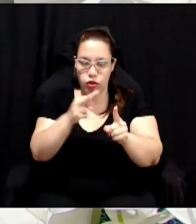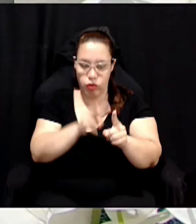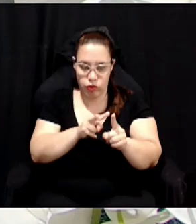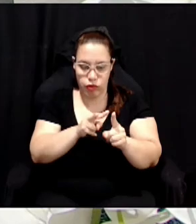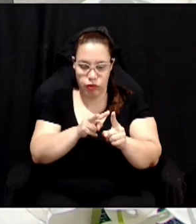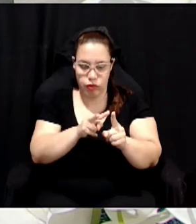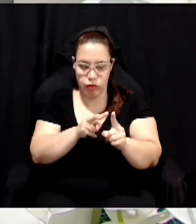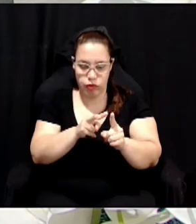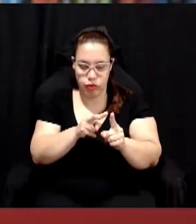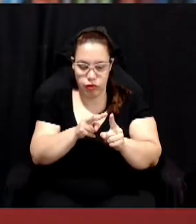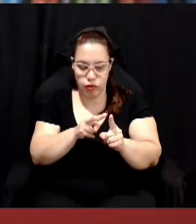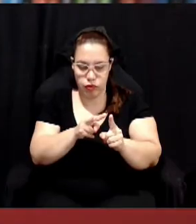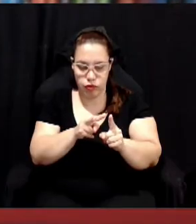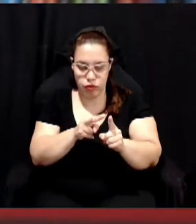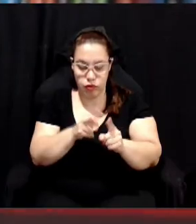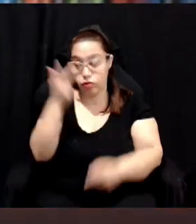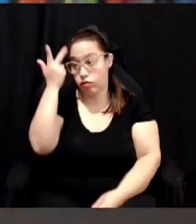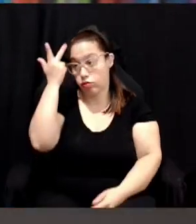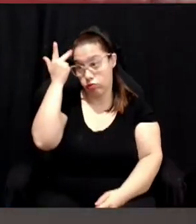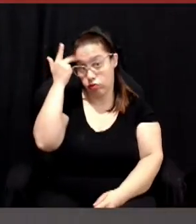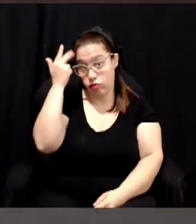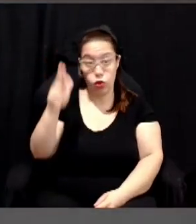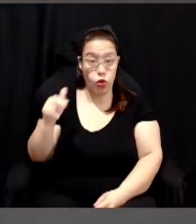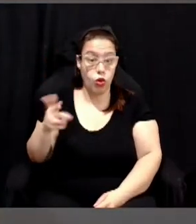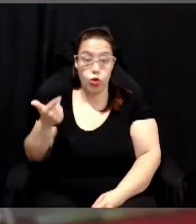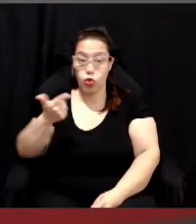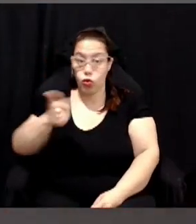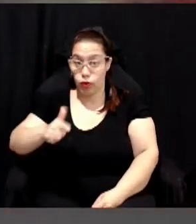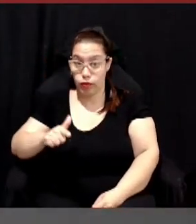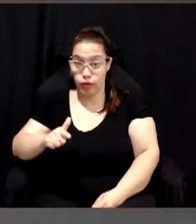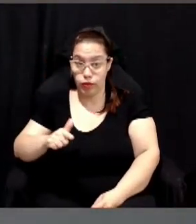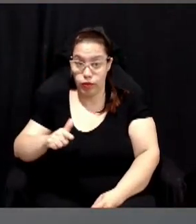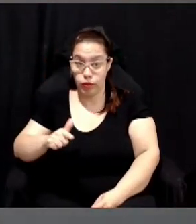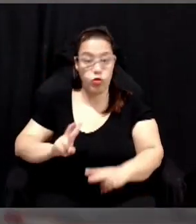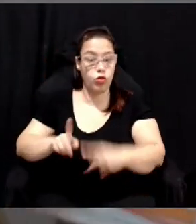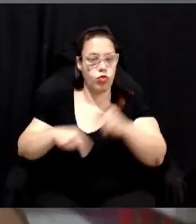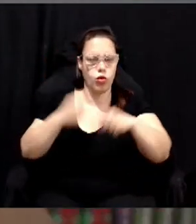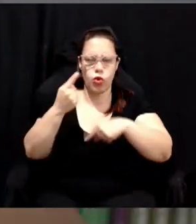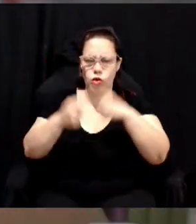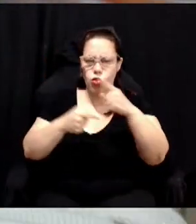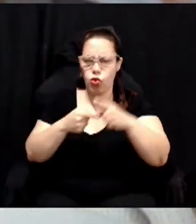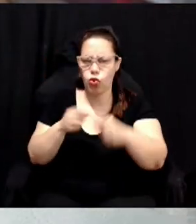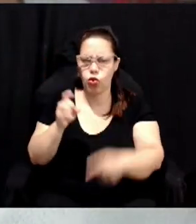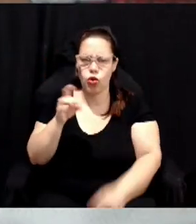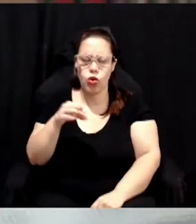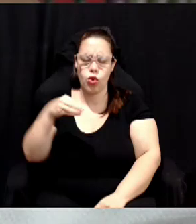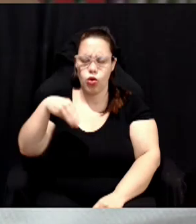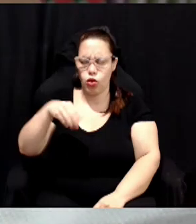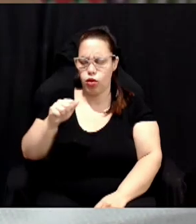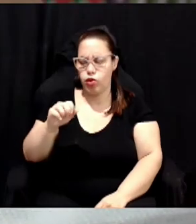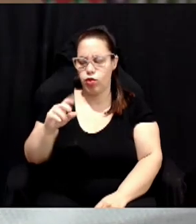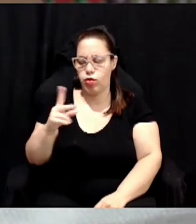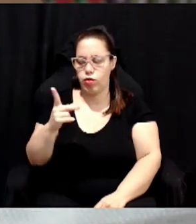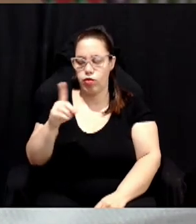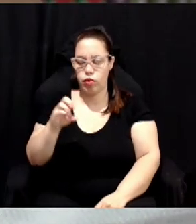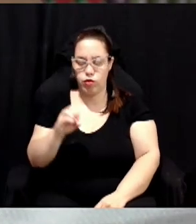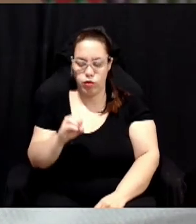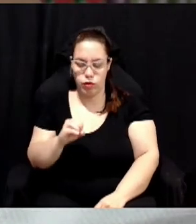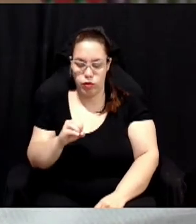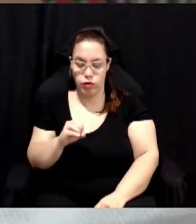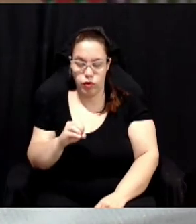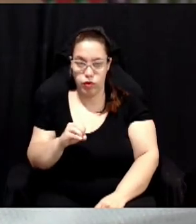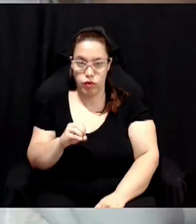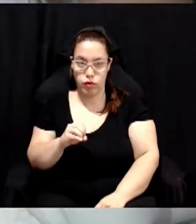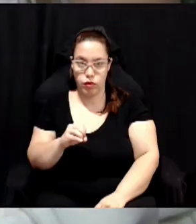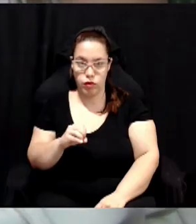que tradicionalmente nunca repetiu o livro, sempre foi puxando outros. Só que no caso de Machado de Assis, a gente mesmo fez uma autocrítica.